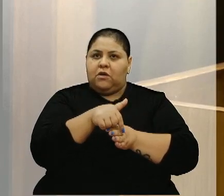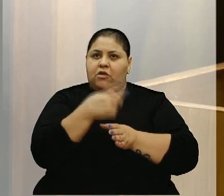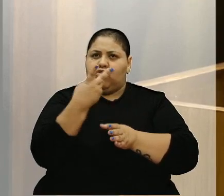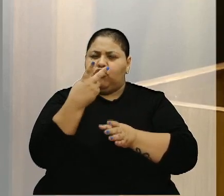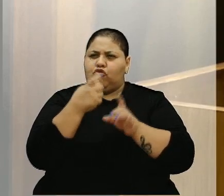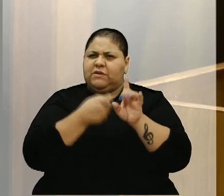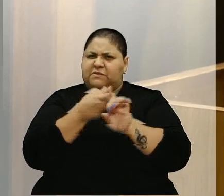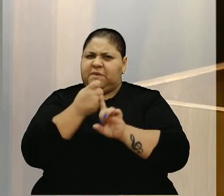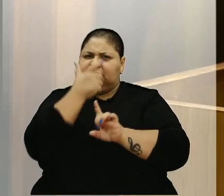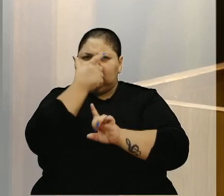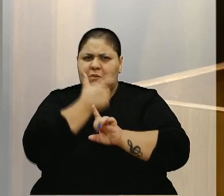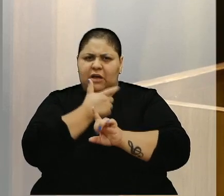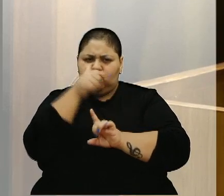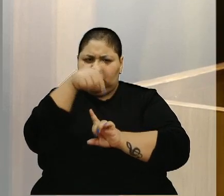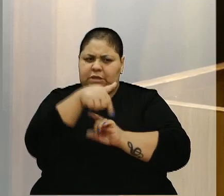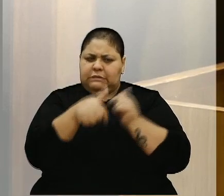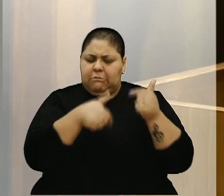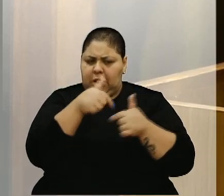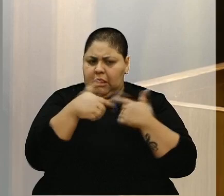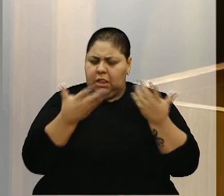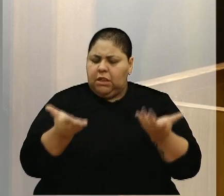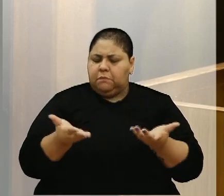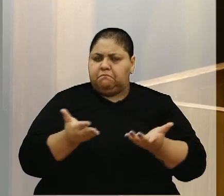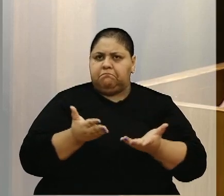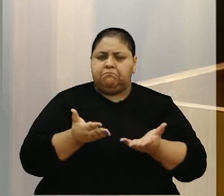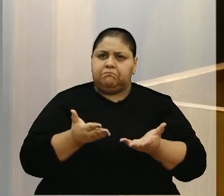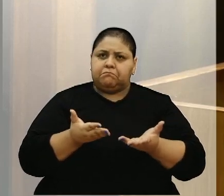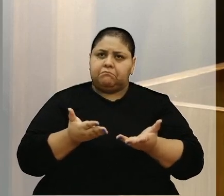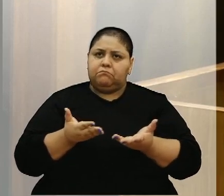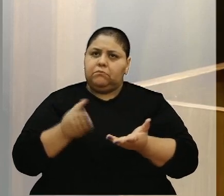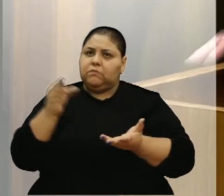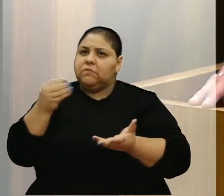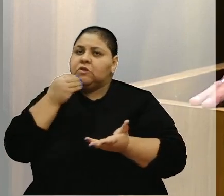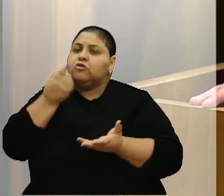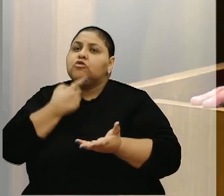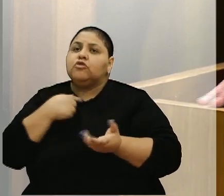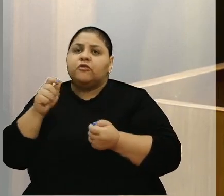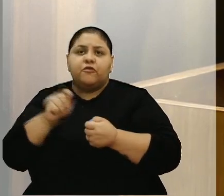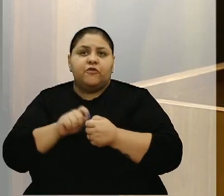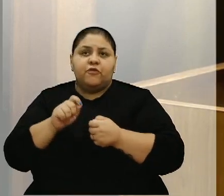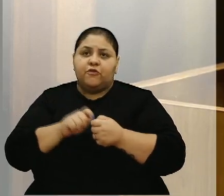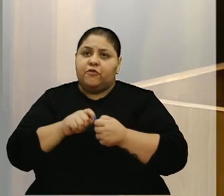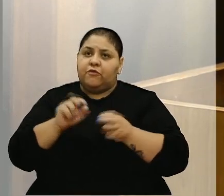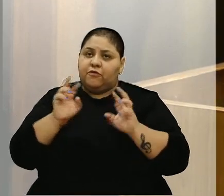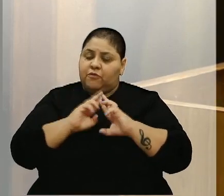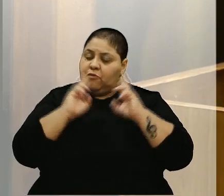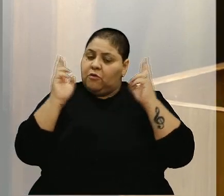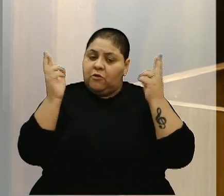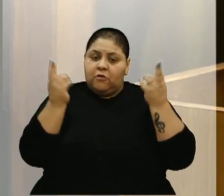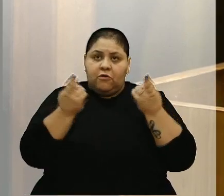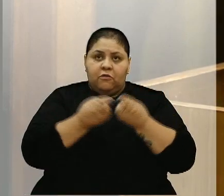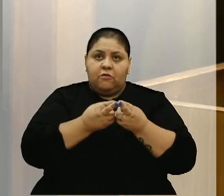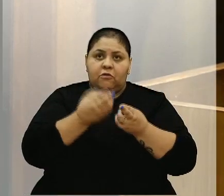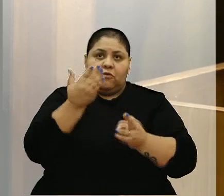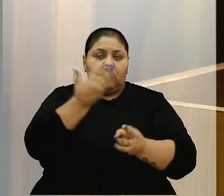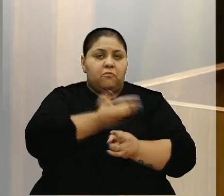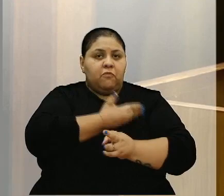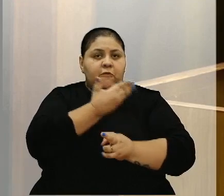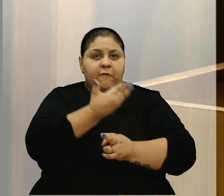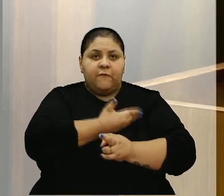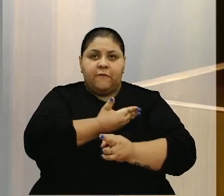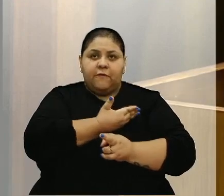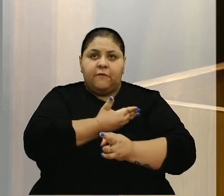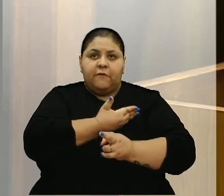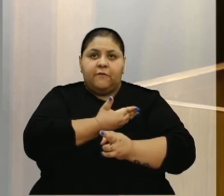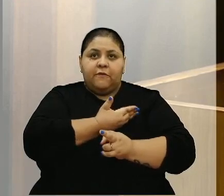meses mais ou menos, é isso? 2 meses, por óbvio, gostaria de ter feito uma reunião com os amigos, ter assado